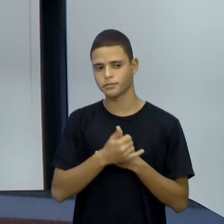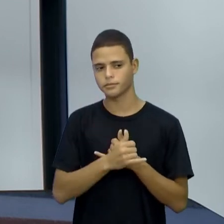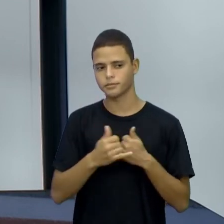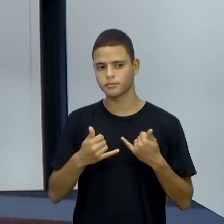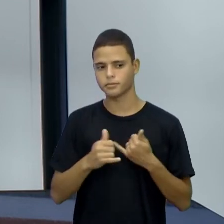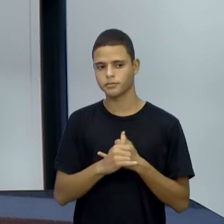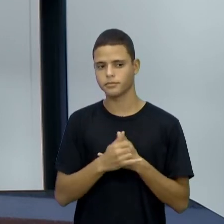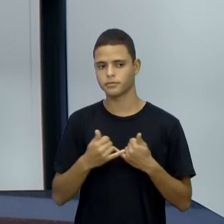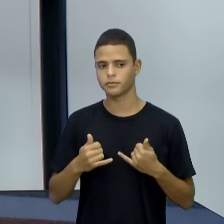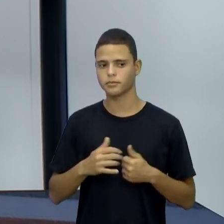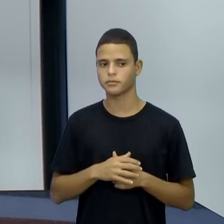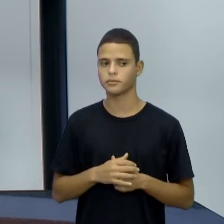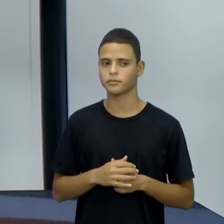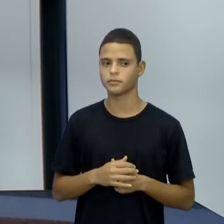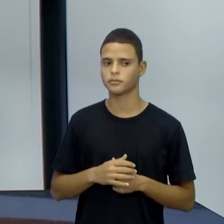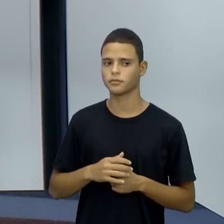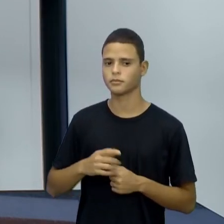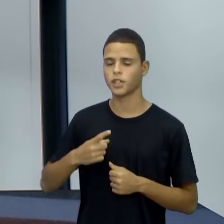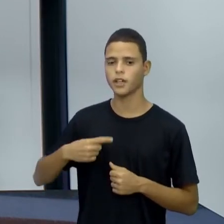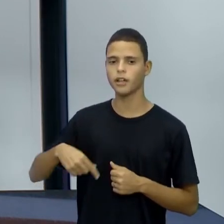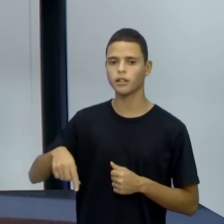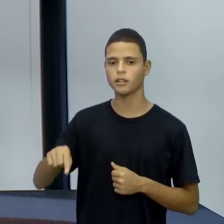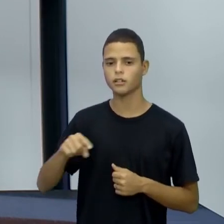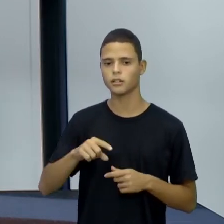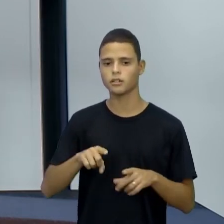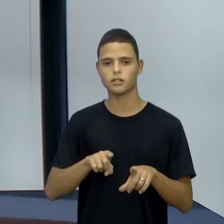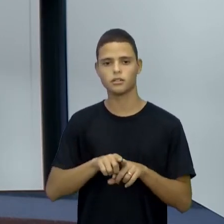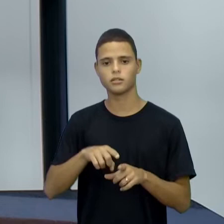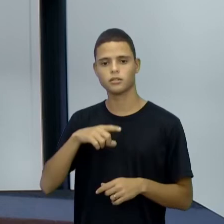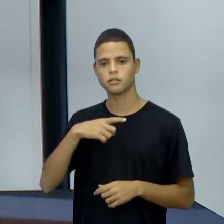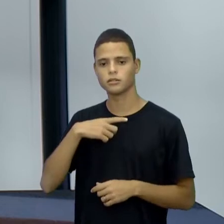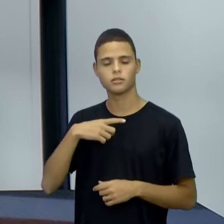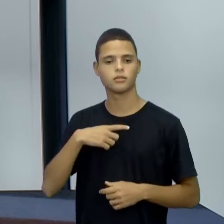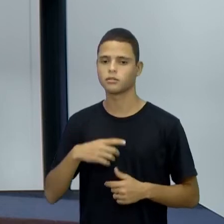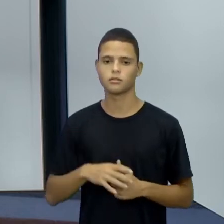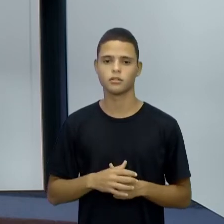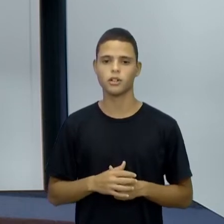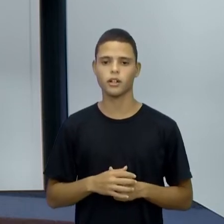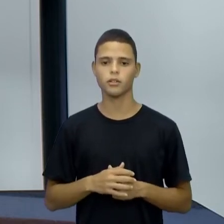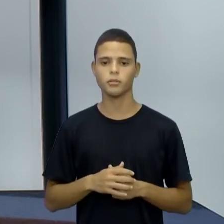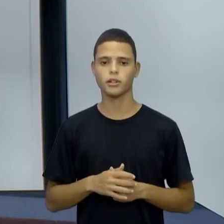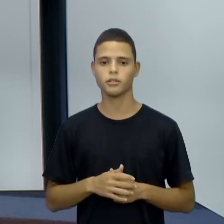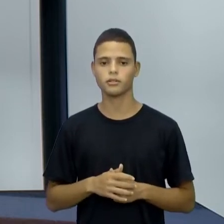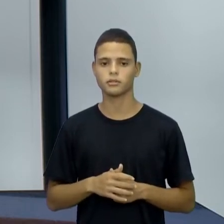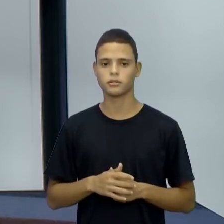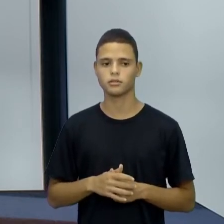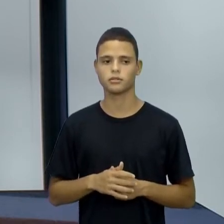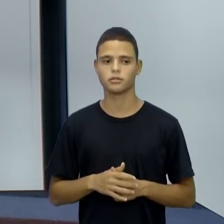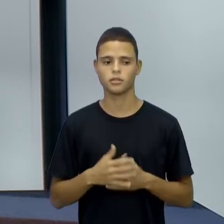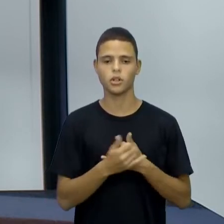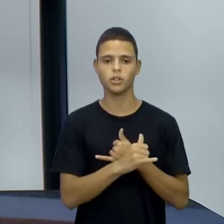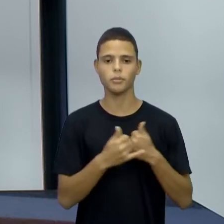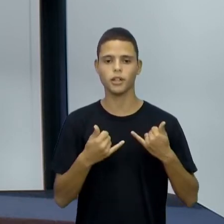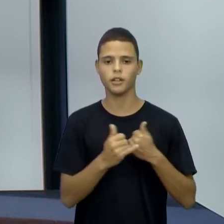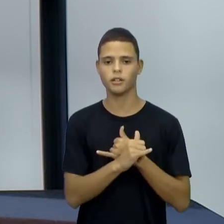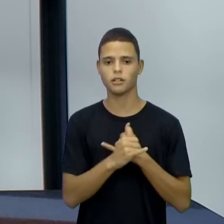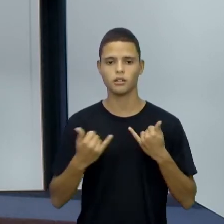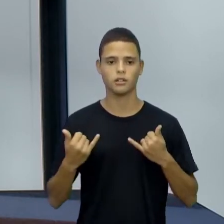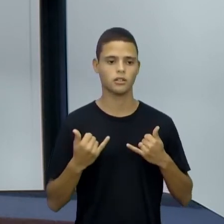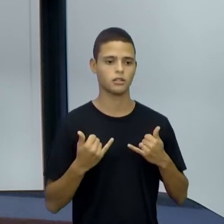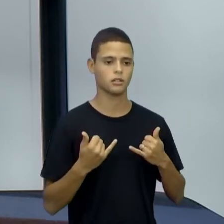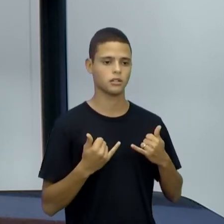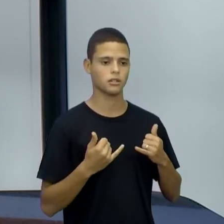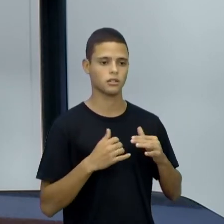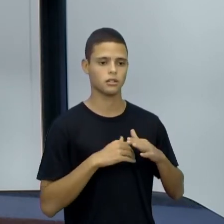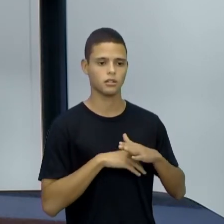aqui, ela tem alta tensão. Lembra o que é a tensão? É a quantidade de energia armazenada para virar eletricidade,